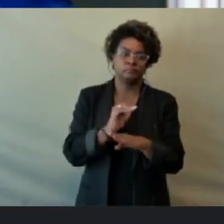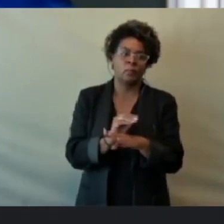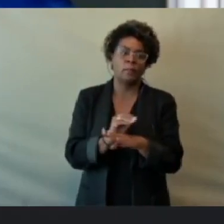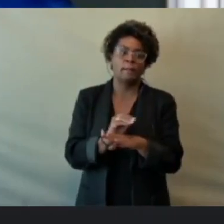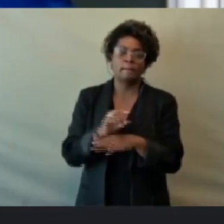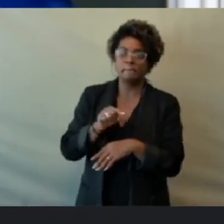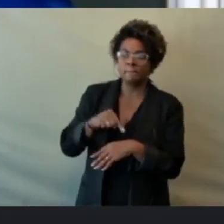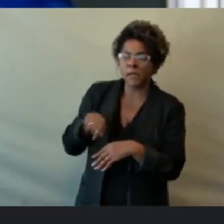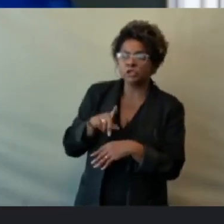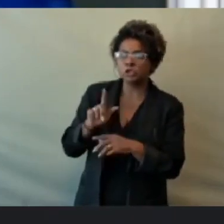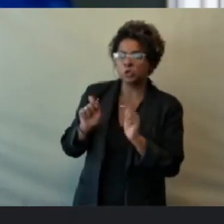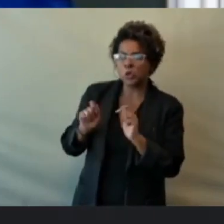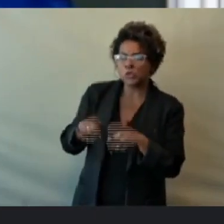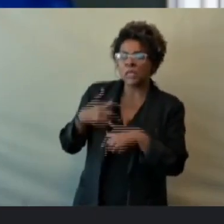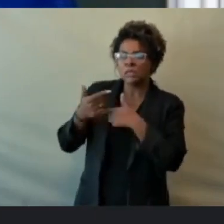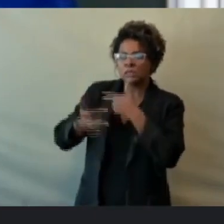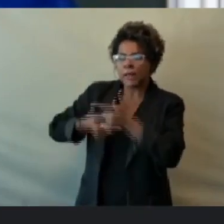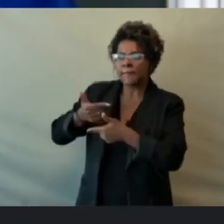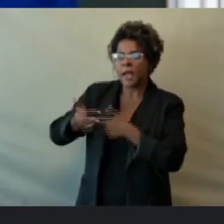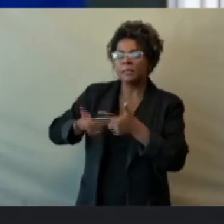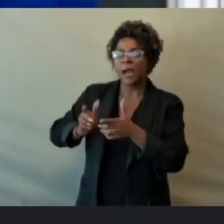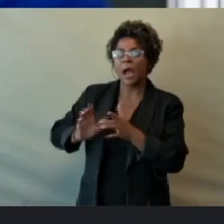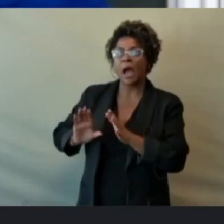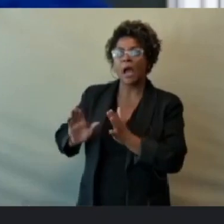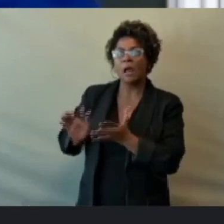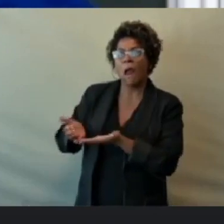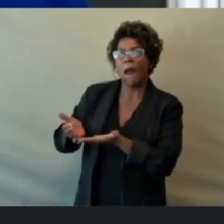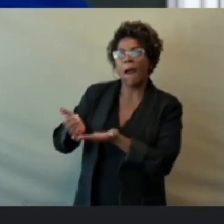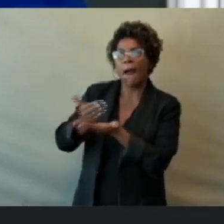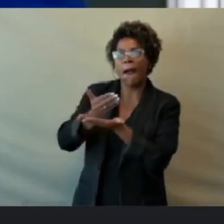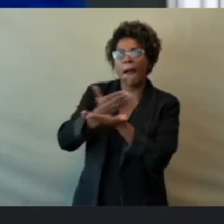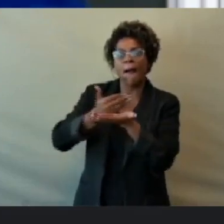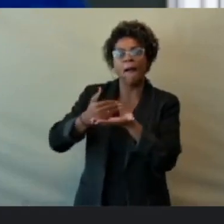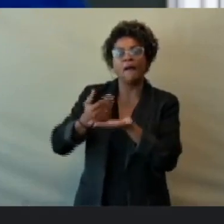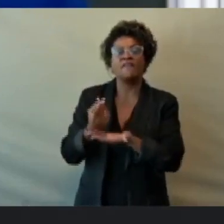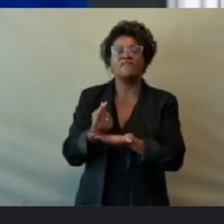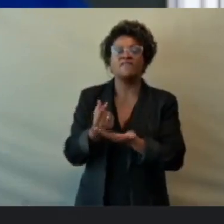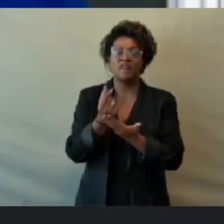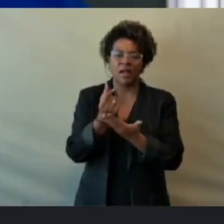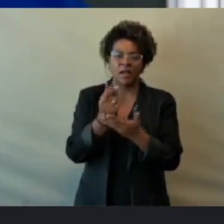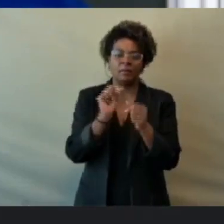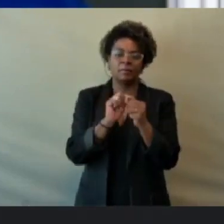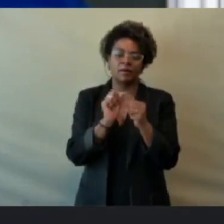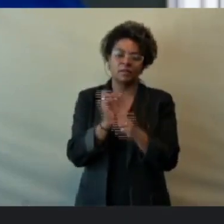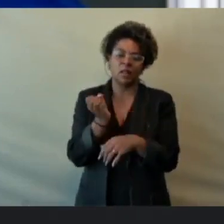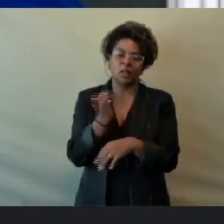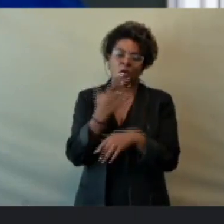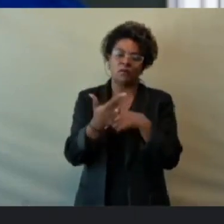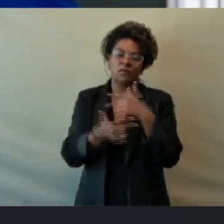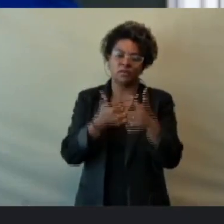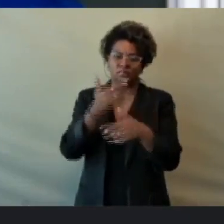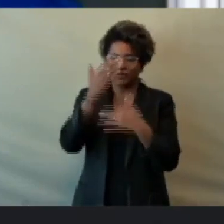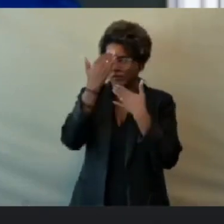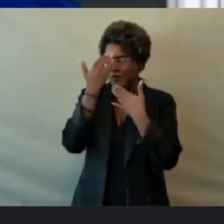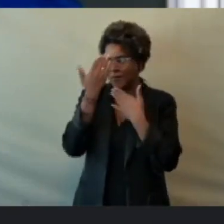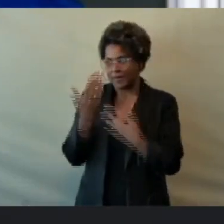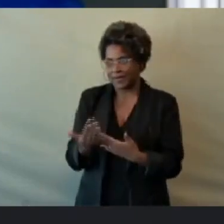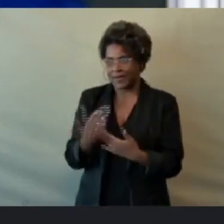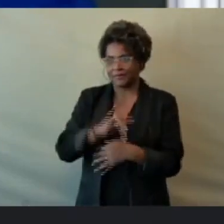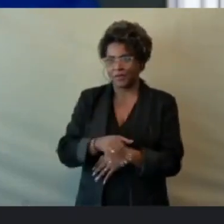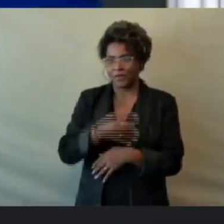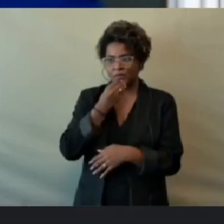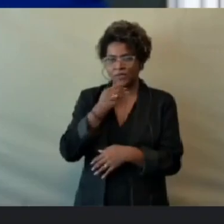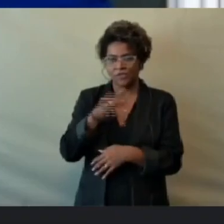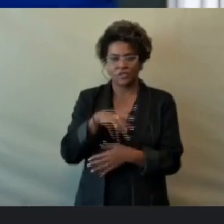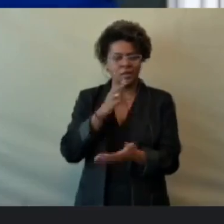para a execução do serviço e criação de novos serviços muito obrigada pelo espaço e eu sempre estou à disposição é só